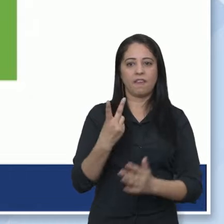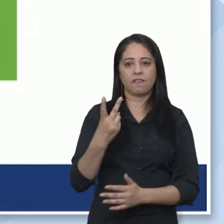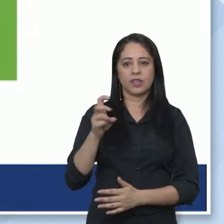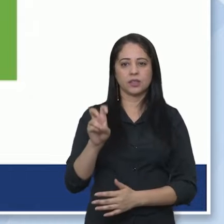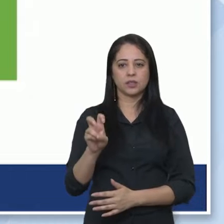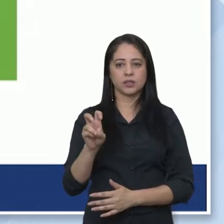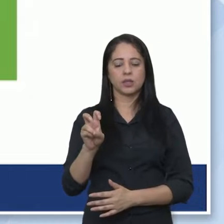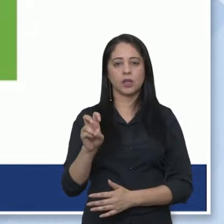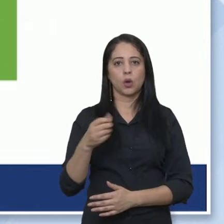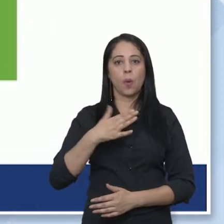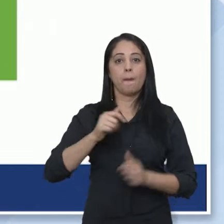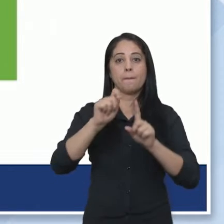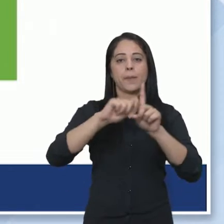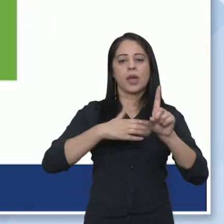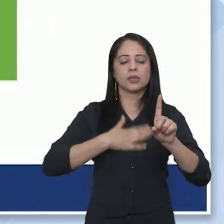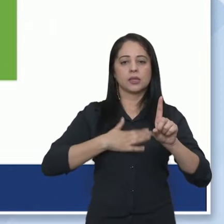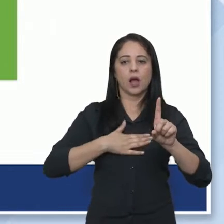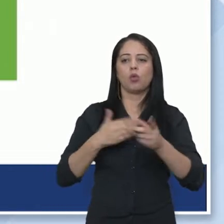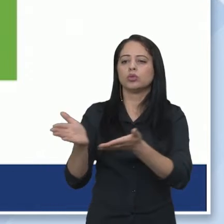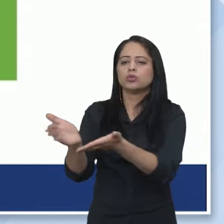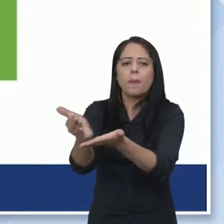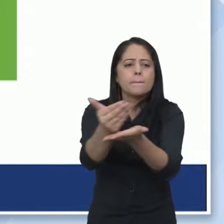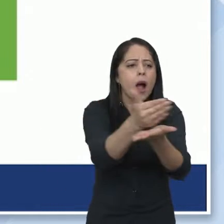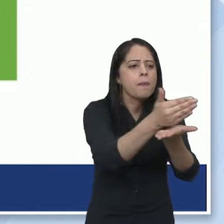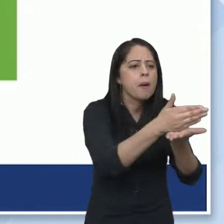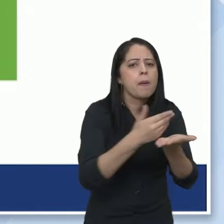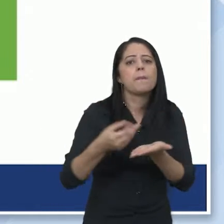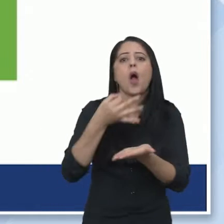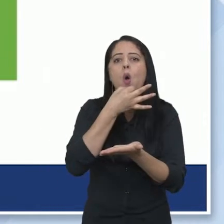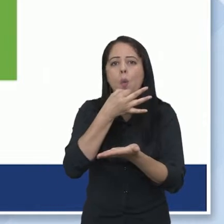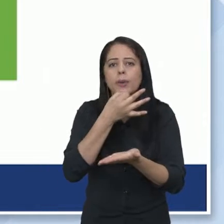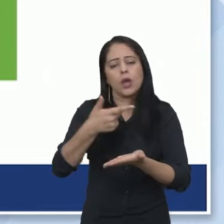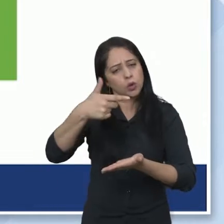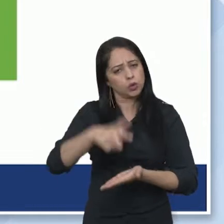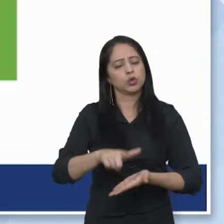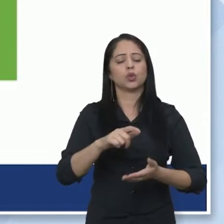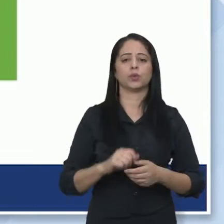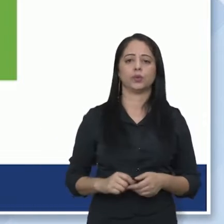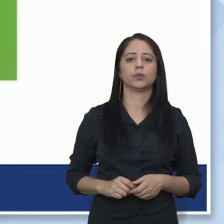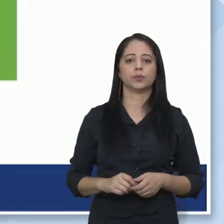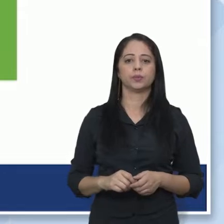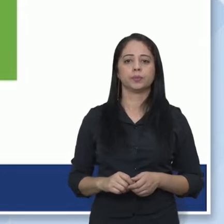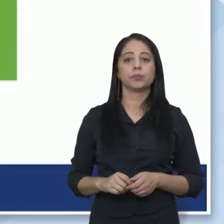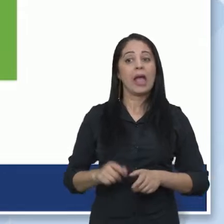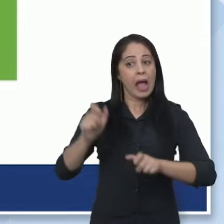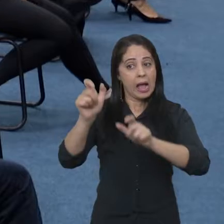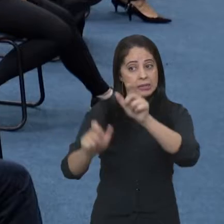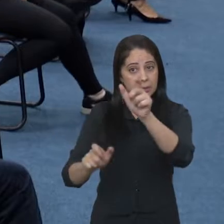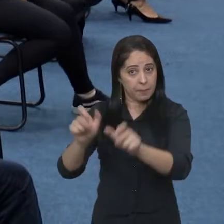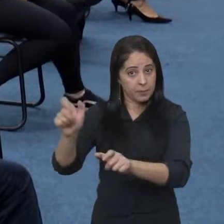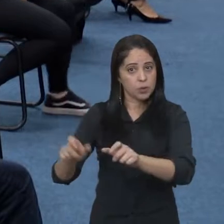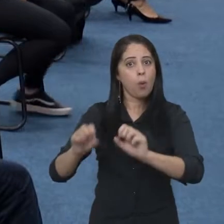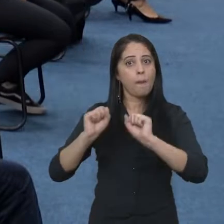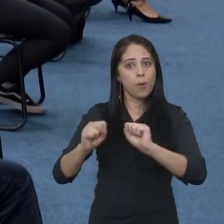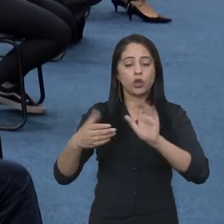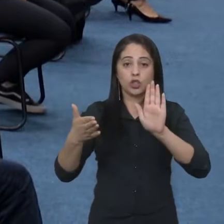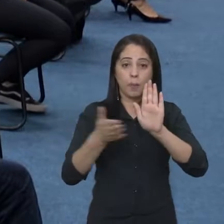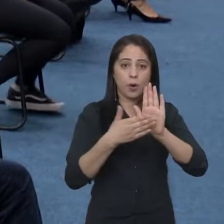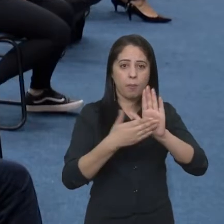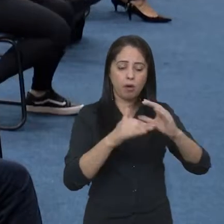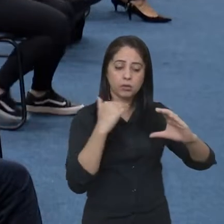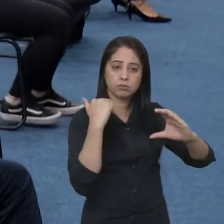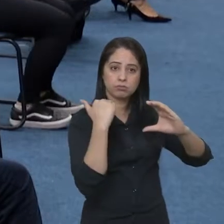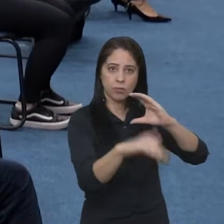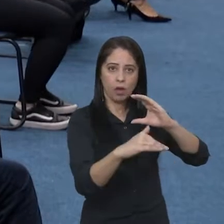serão realizadas até o dia 25 de agosto para reunir sugestões dos moradores. Os munícipes